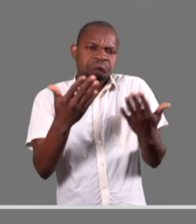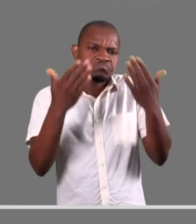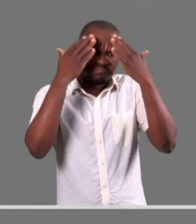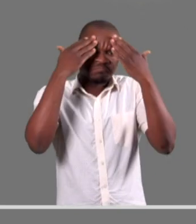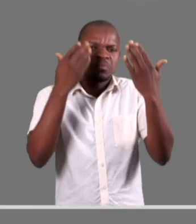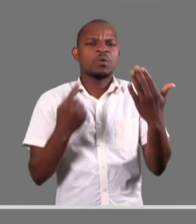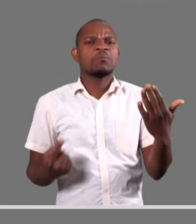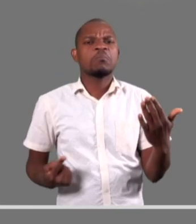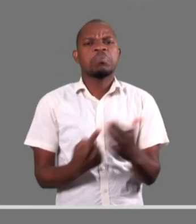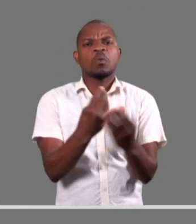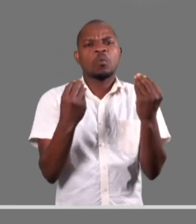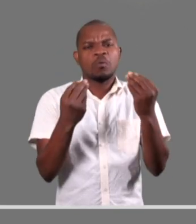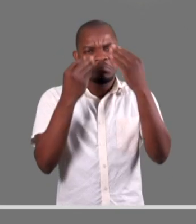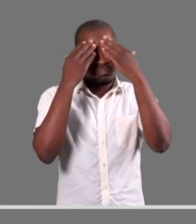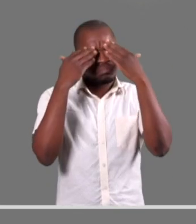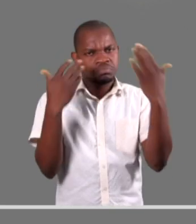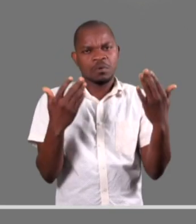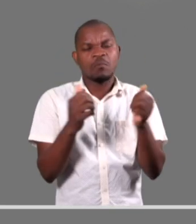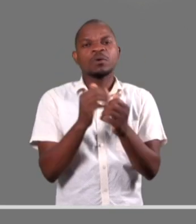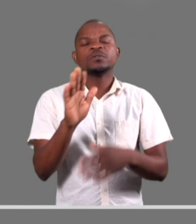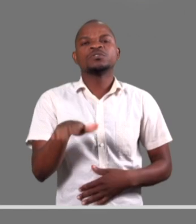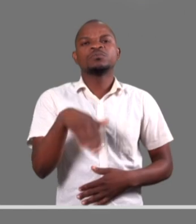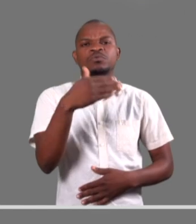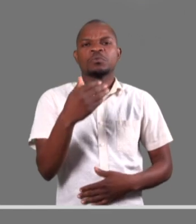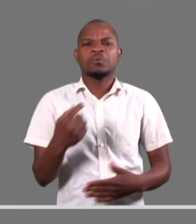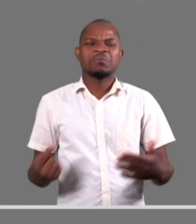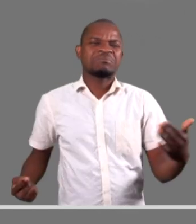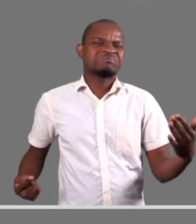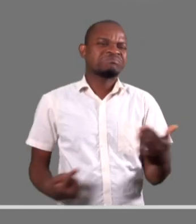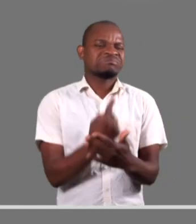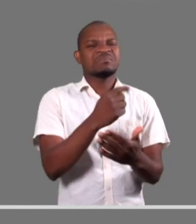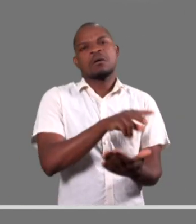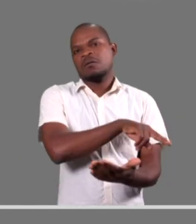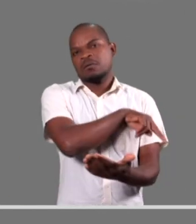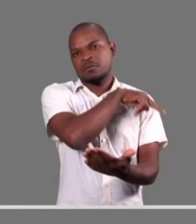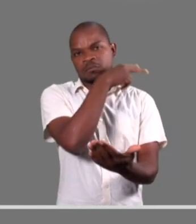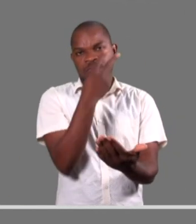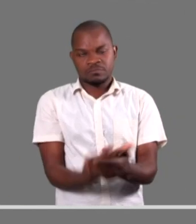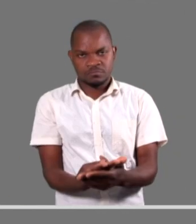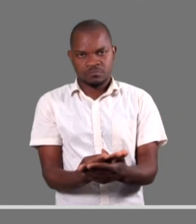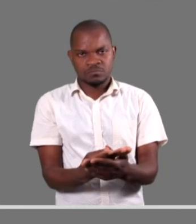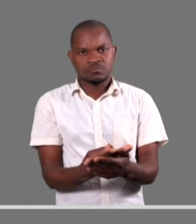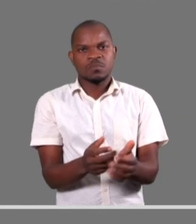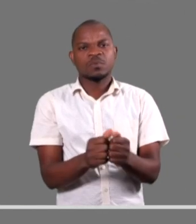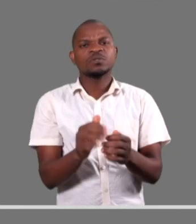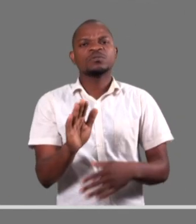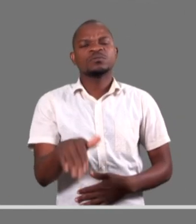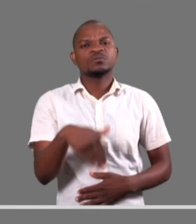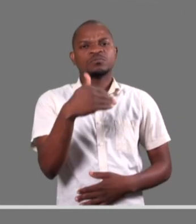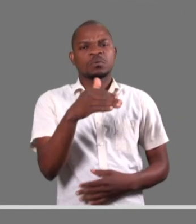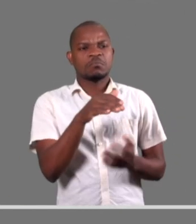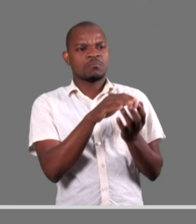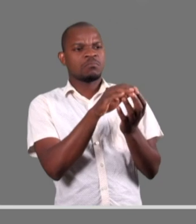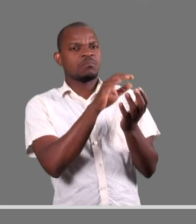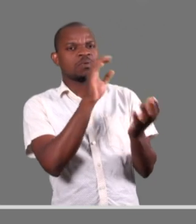não sei como aconteceu. Sodei por mim, estava estatelada. Fiquei admirada quando percebi